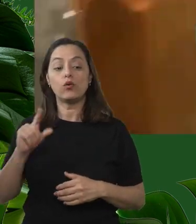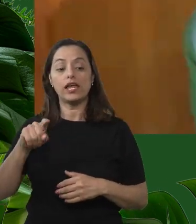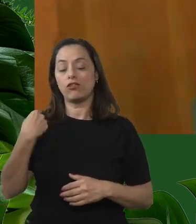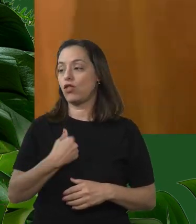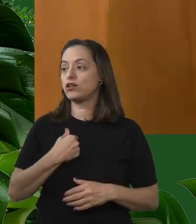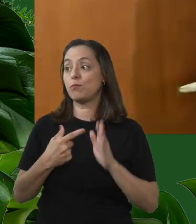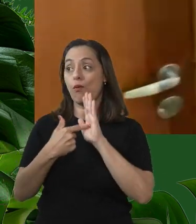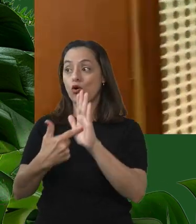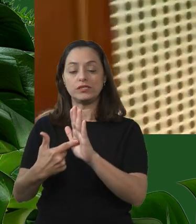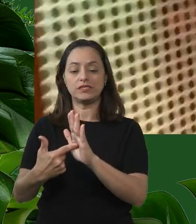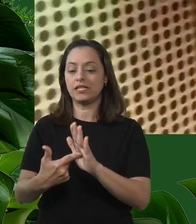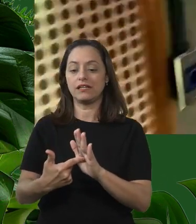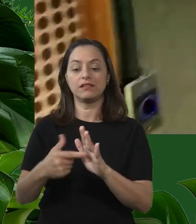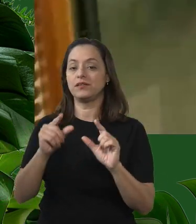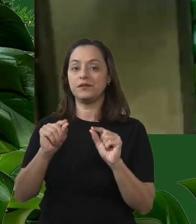todos os bastidores.